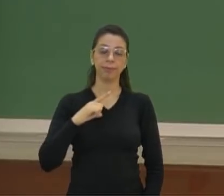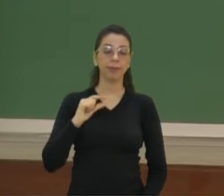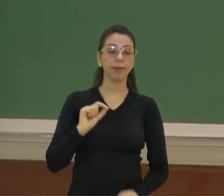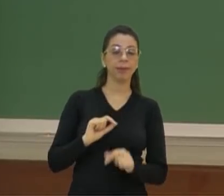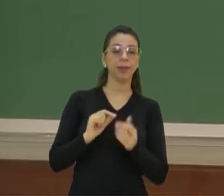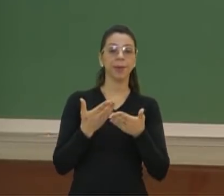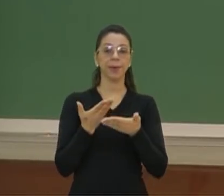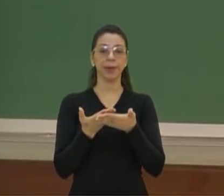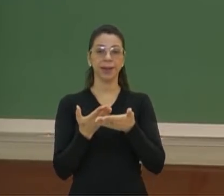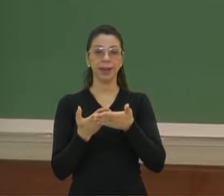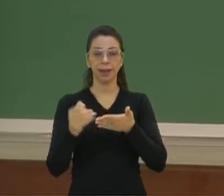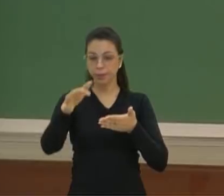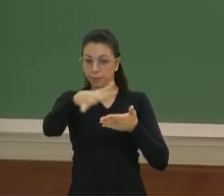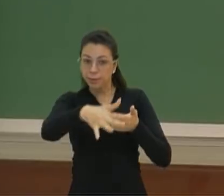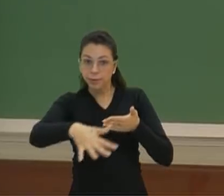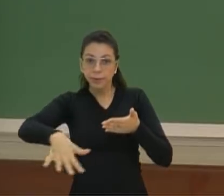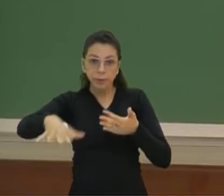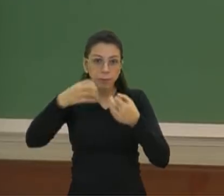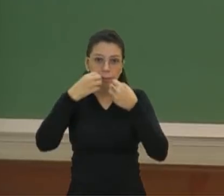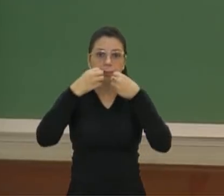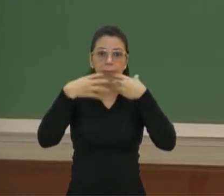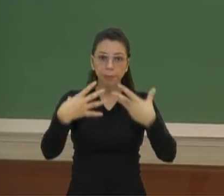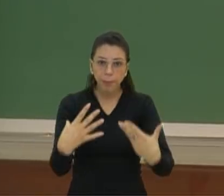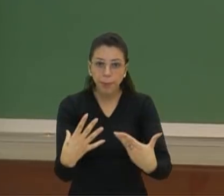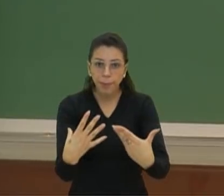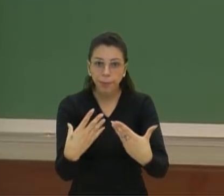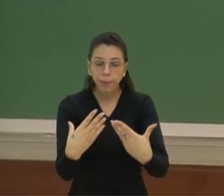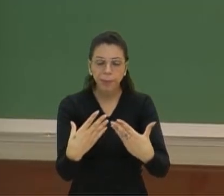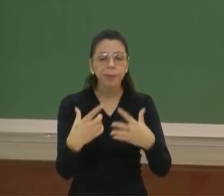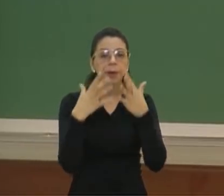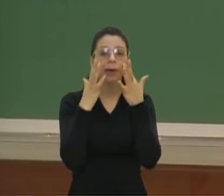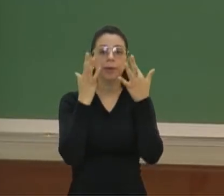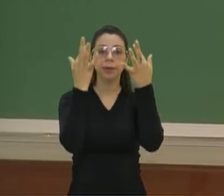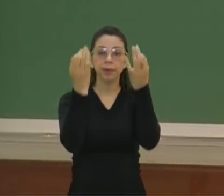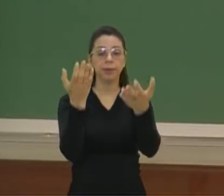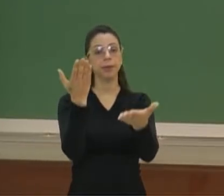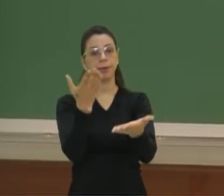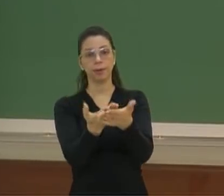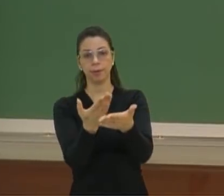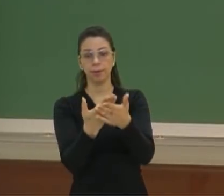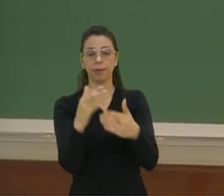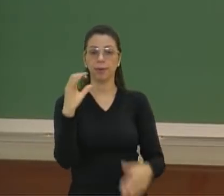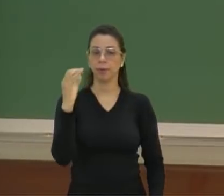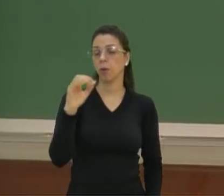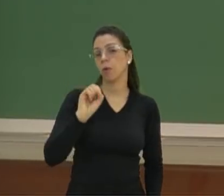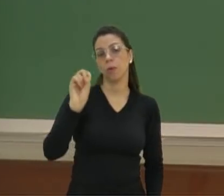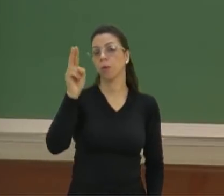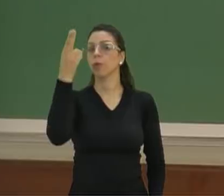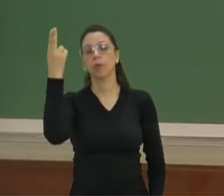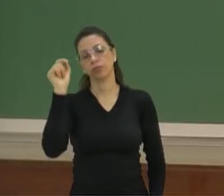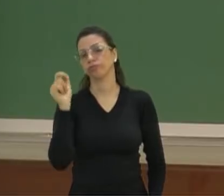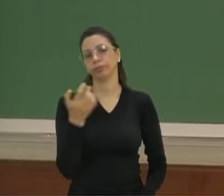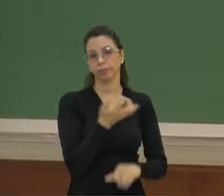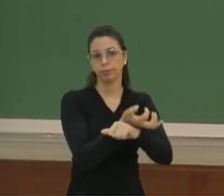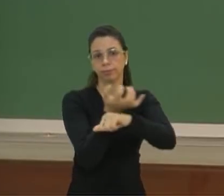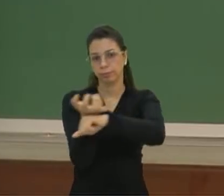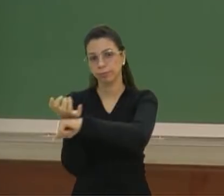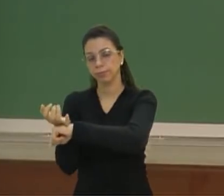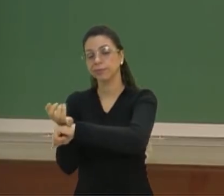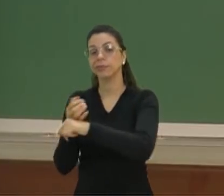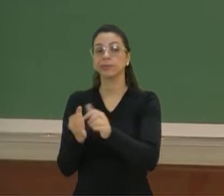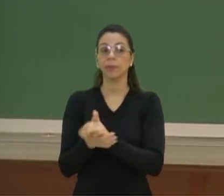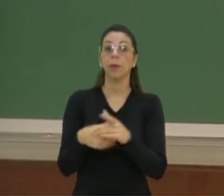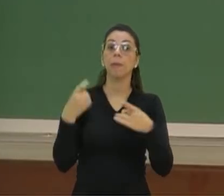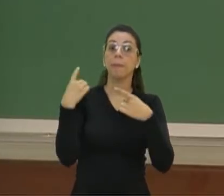você está num ambiente bom para você prestar atenção nessa aula de ciências ou das outras disciplinas? Porque